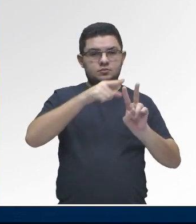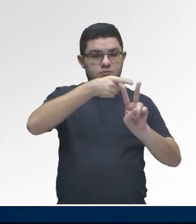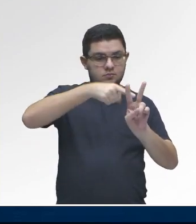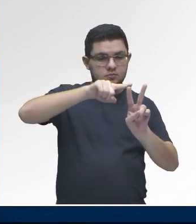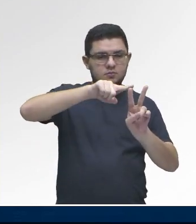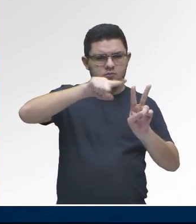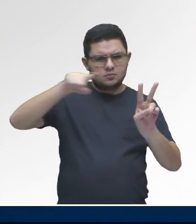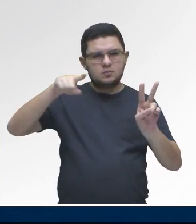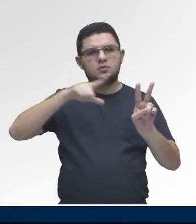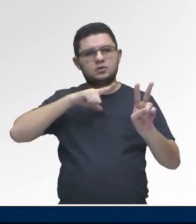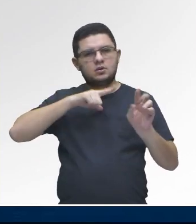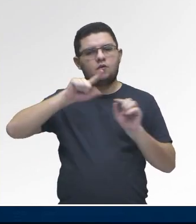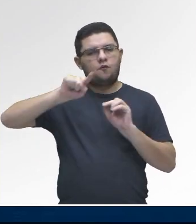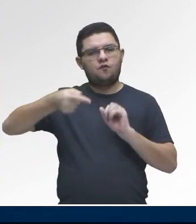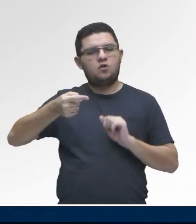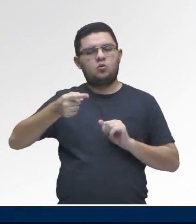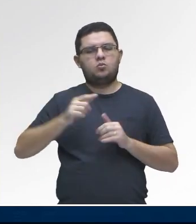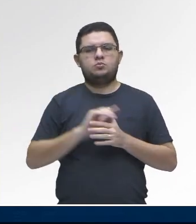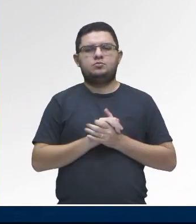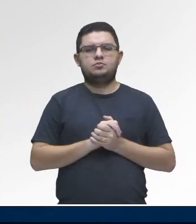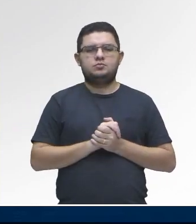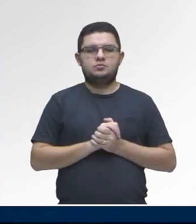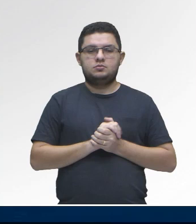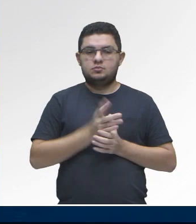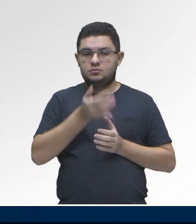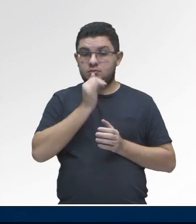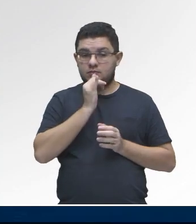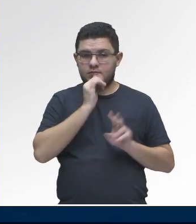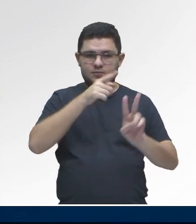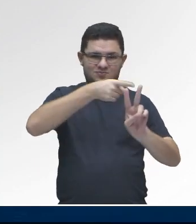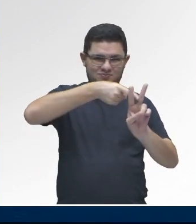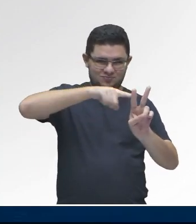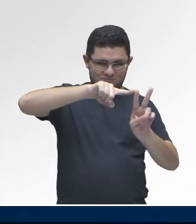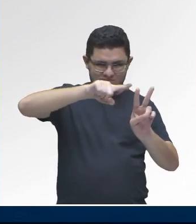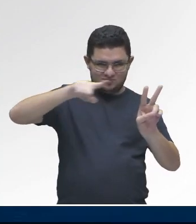exemplo, a raiz de 169,